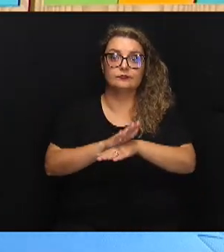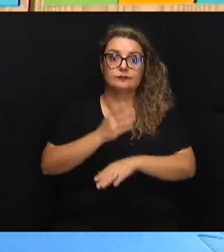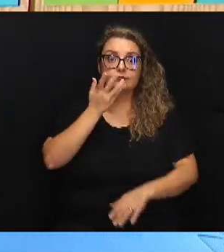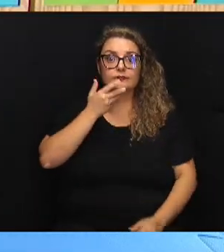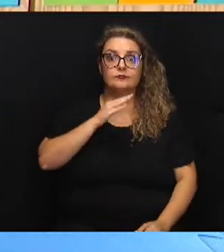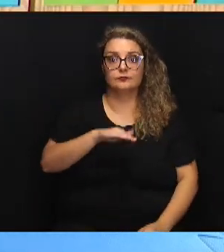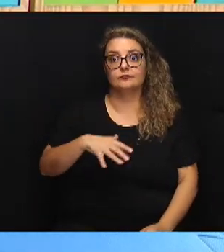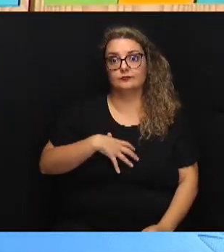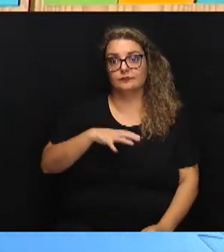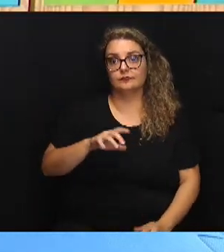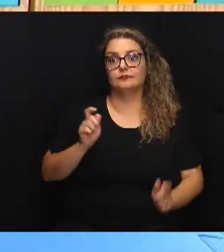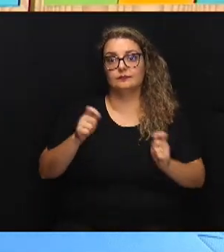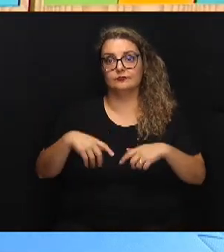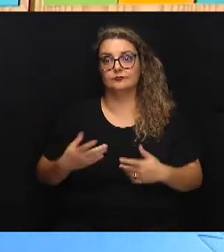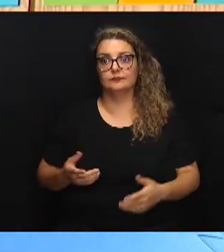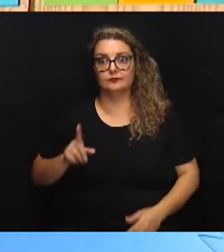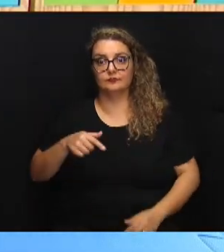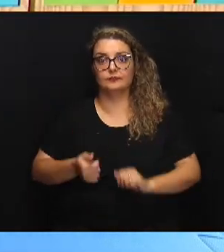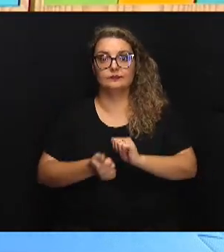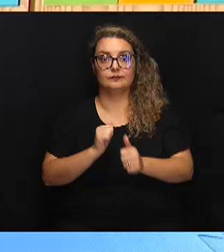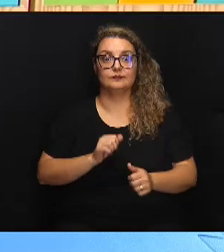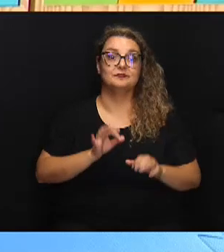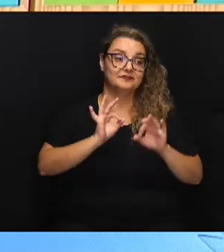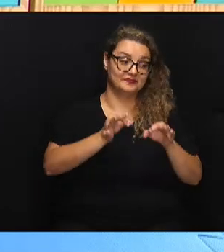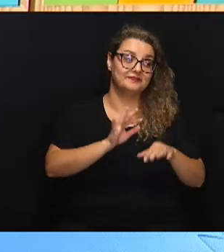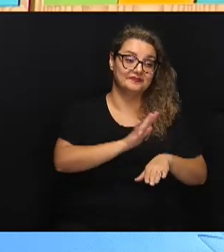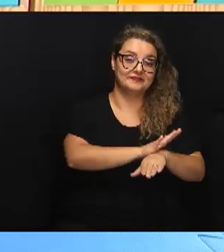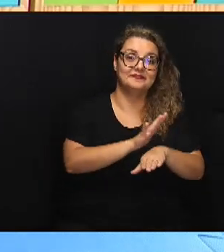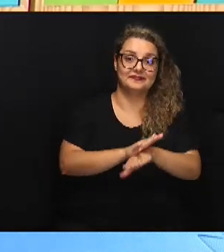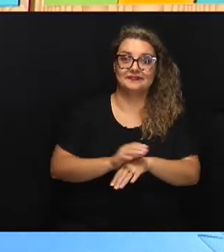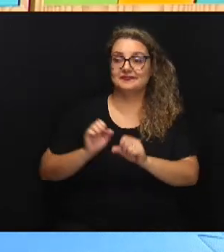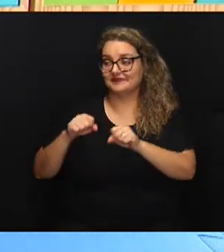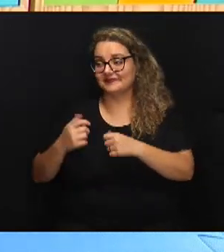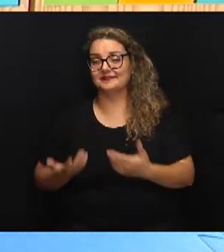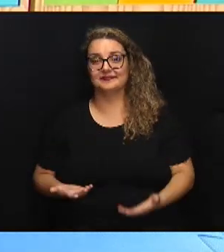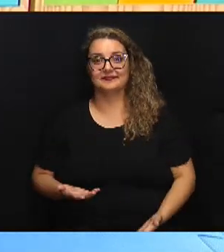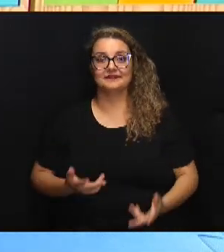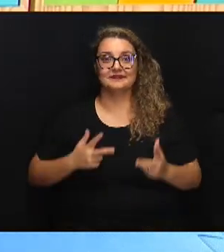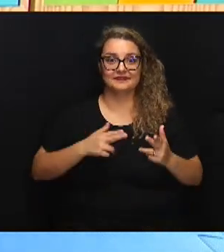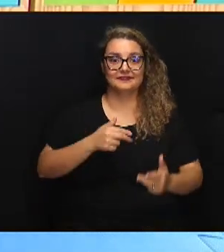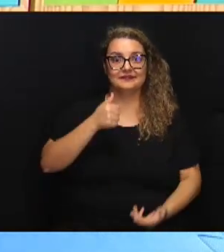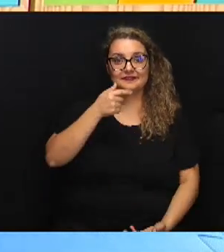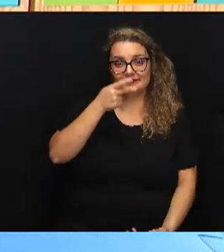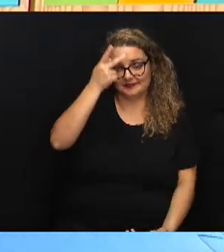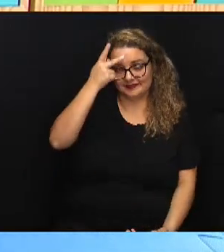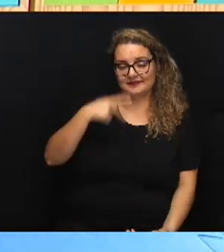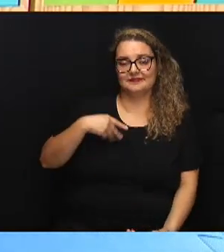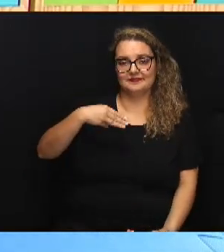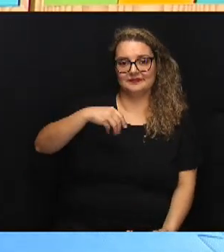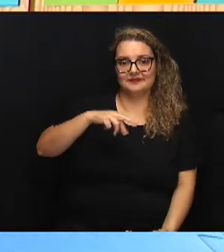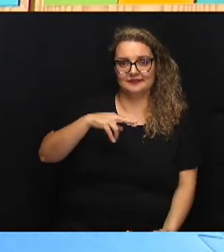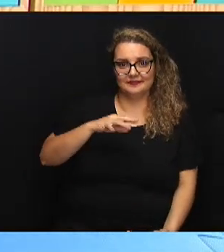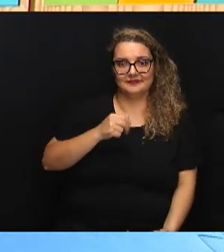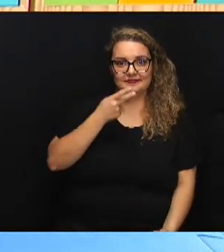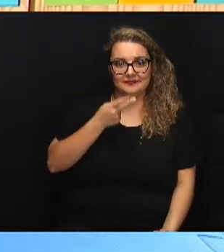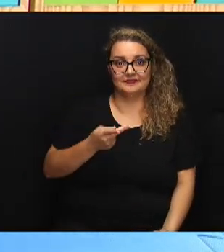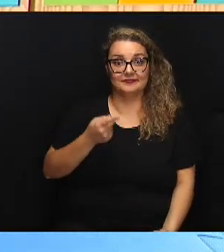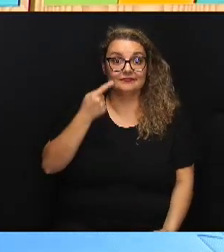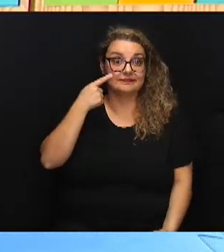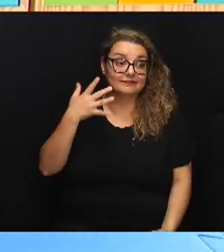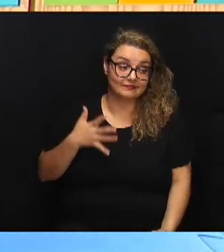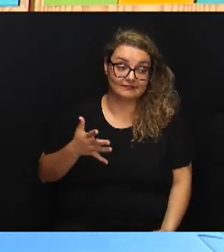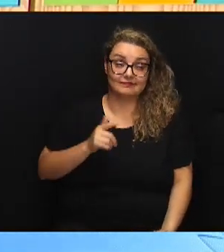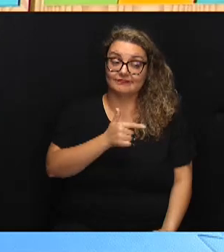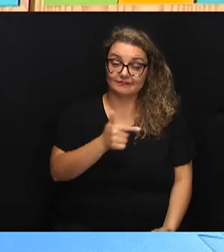da maneira que eu posso, que é através do esporte. Com certeza está ajudando, Sim. né? Como disse a própria Márcia, o ideal é que não existisse a